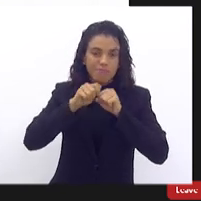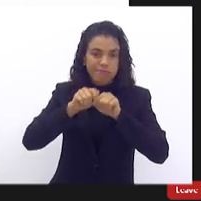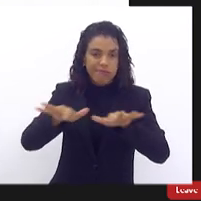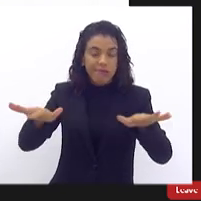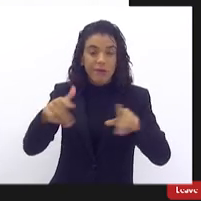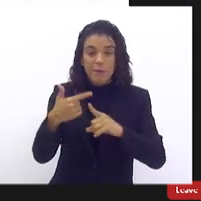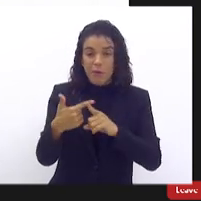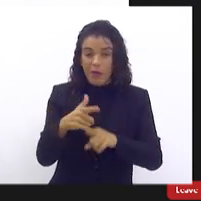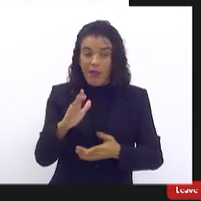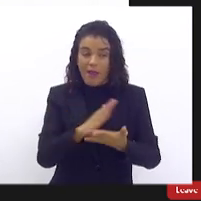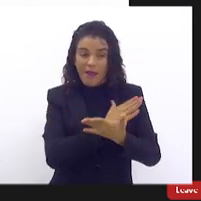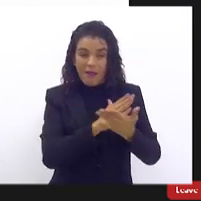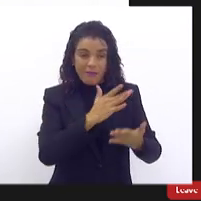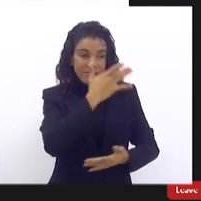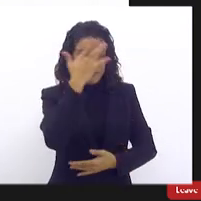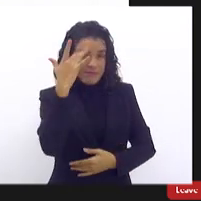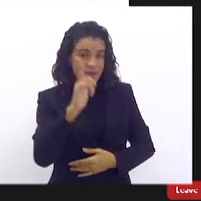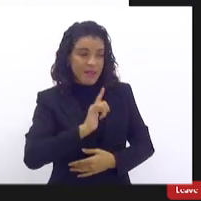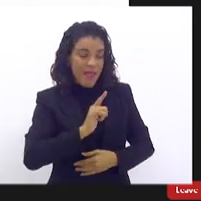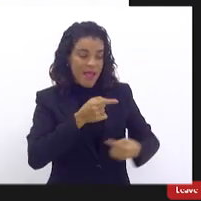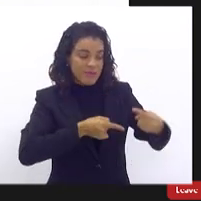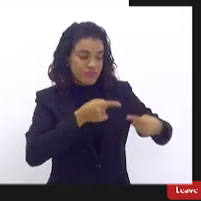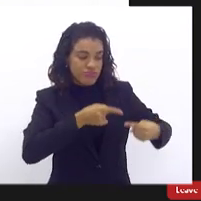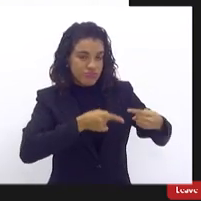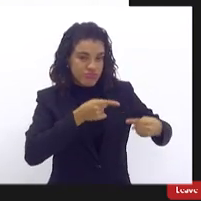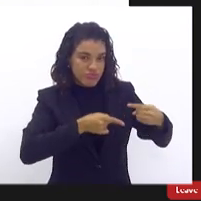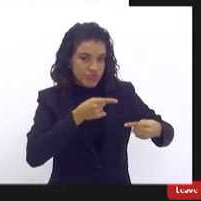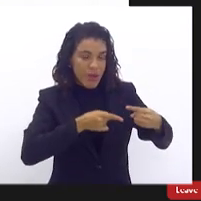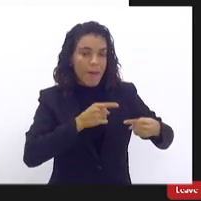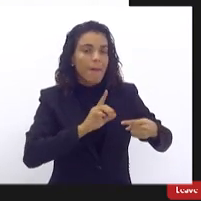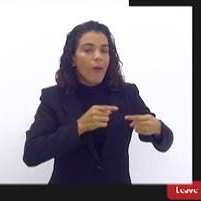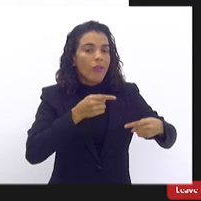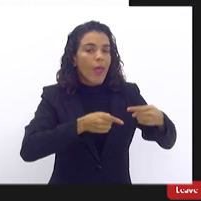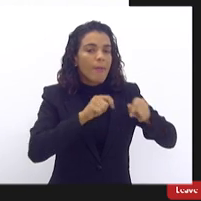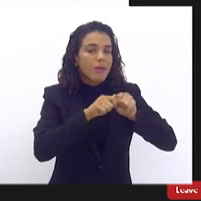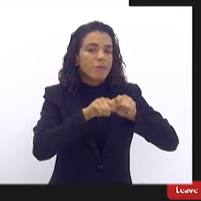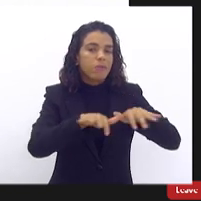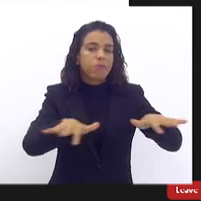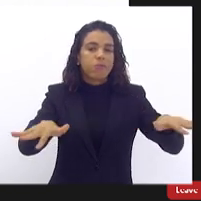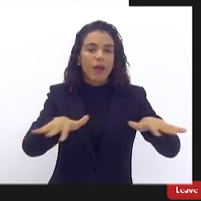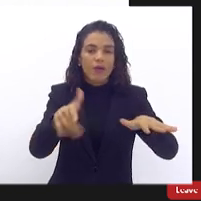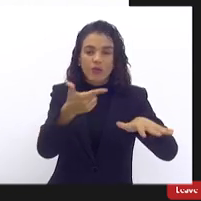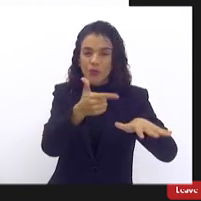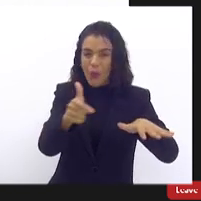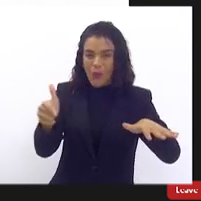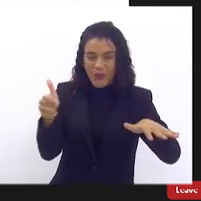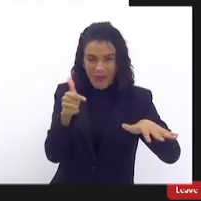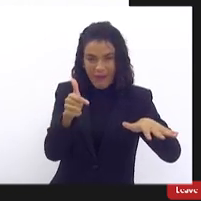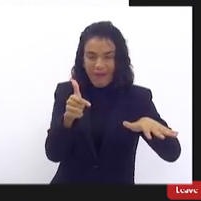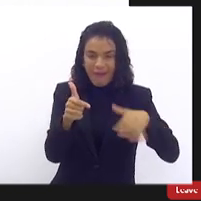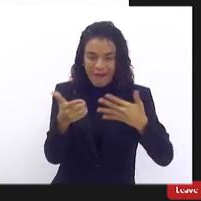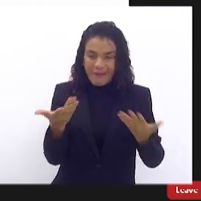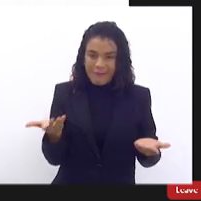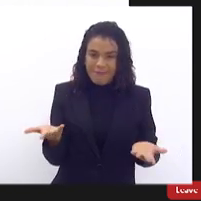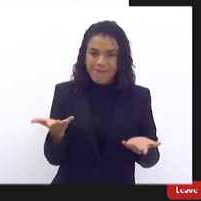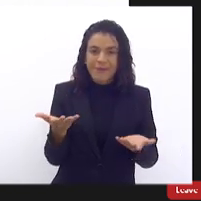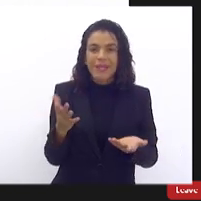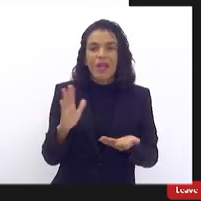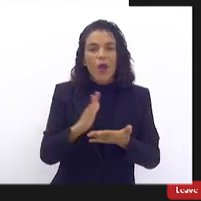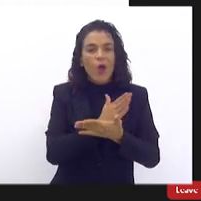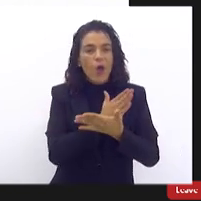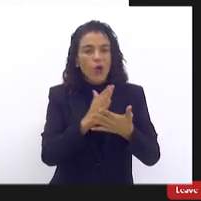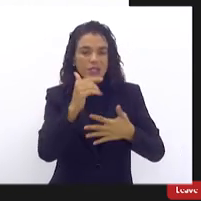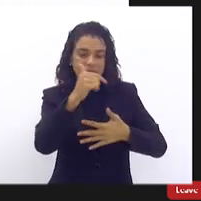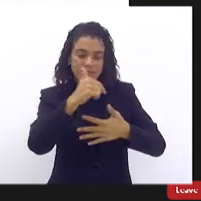muita gente fazendo essa discussão, o debate não chega a ser totalmente poroso a ela. Parece que outras questões